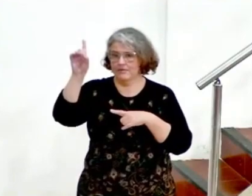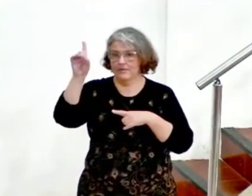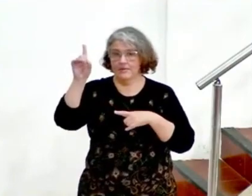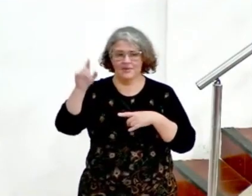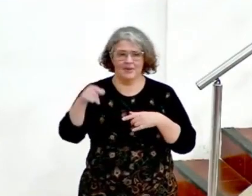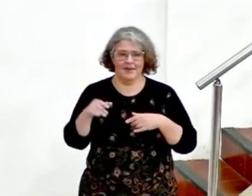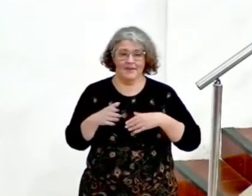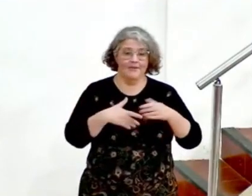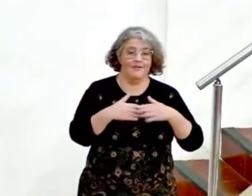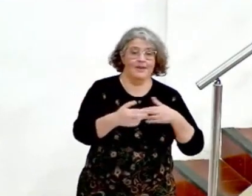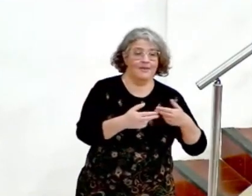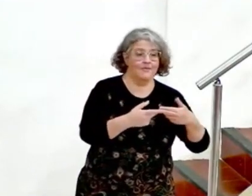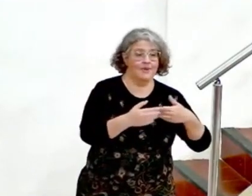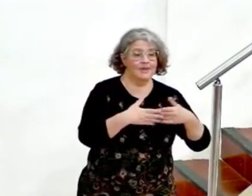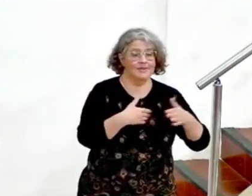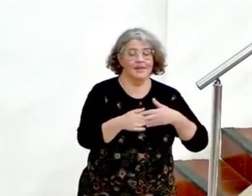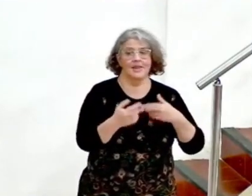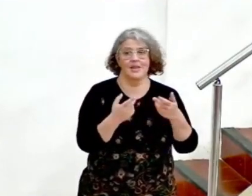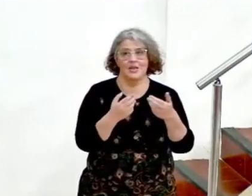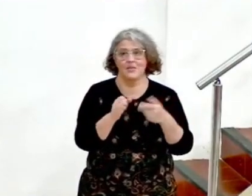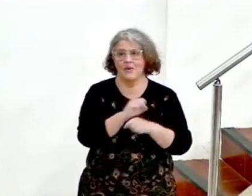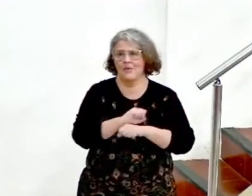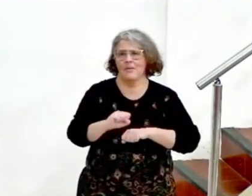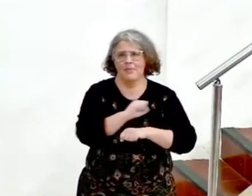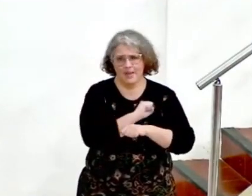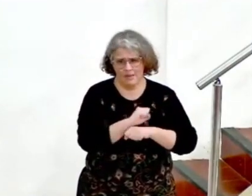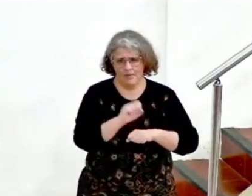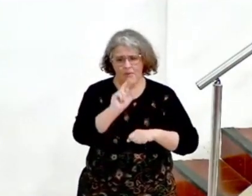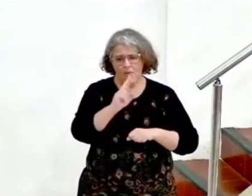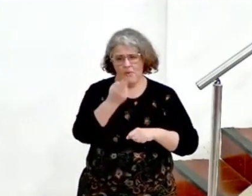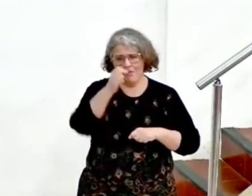agiu, como Sara agiu,